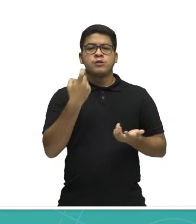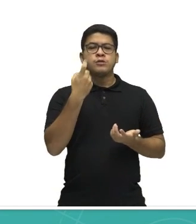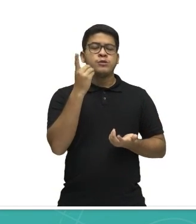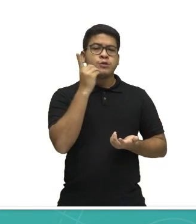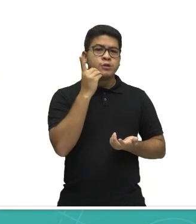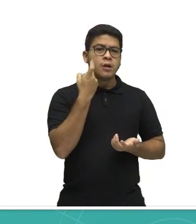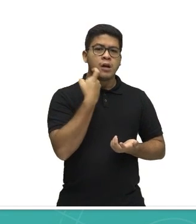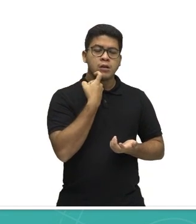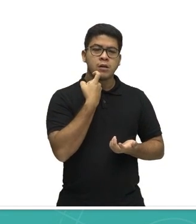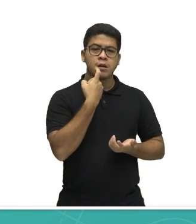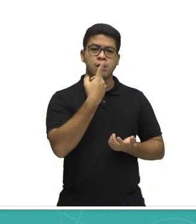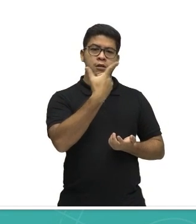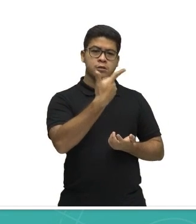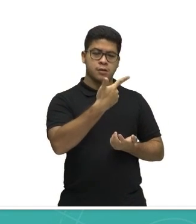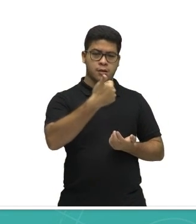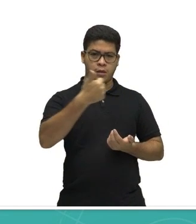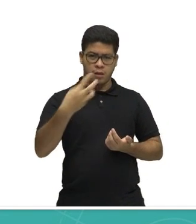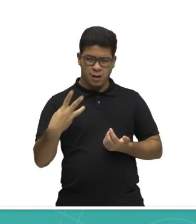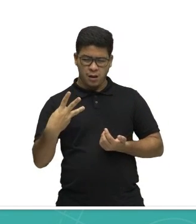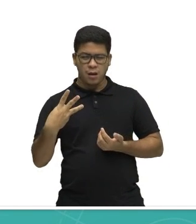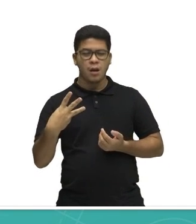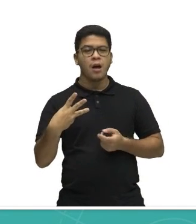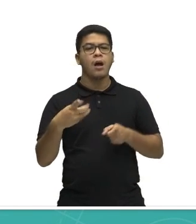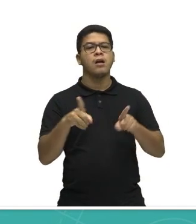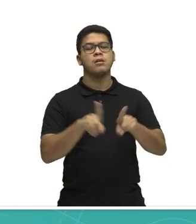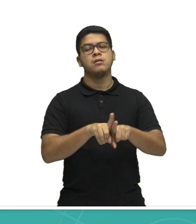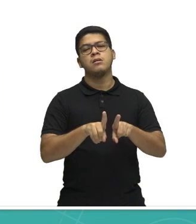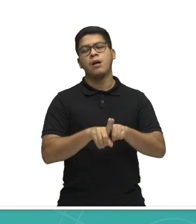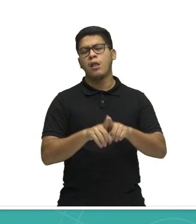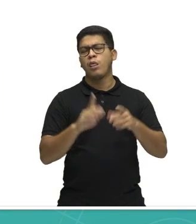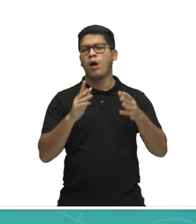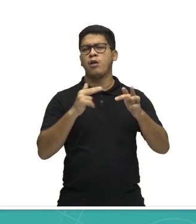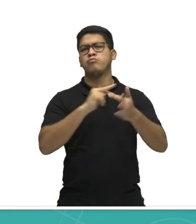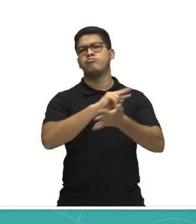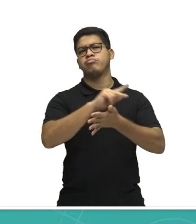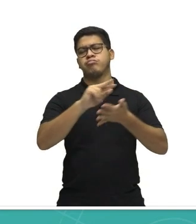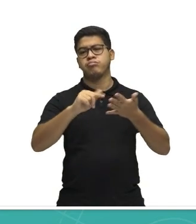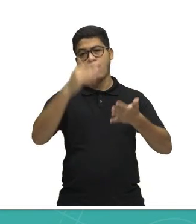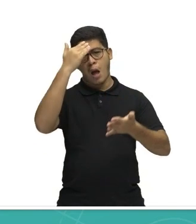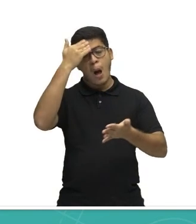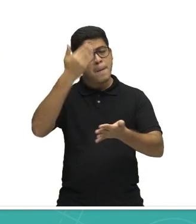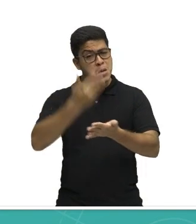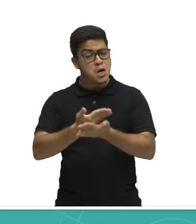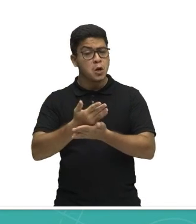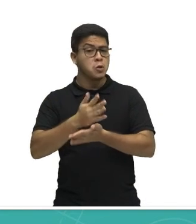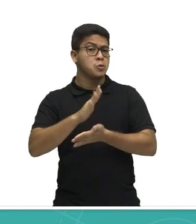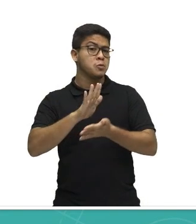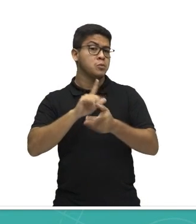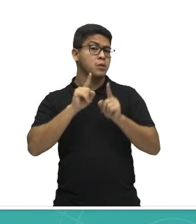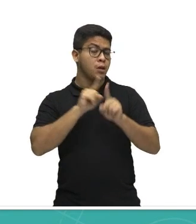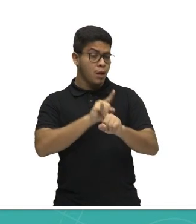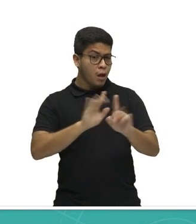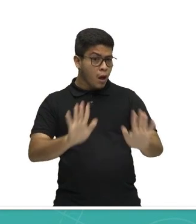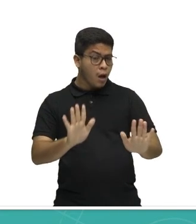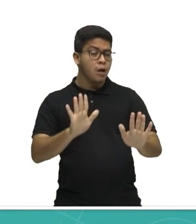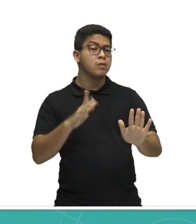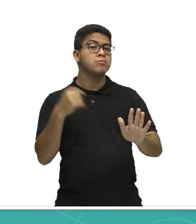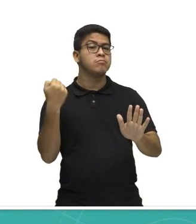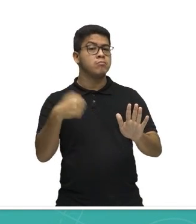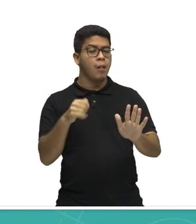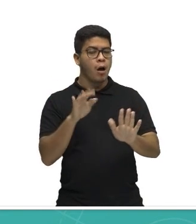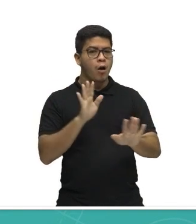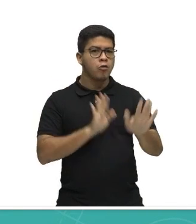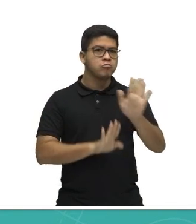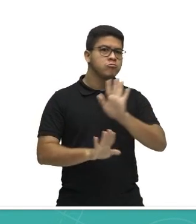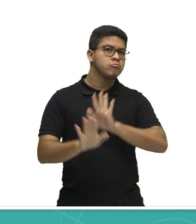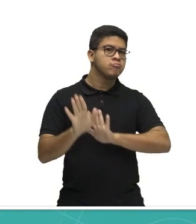13. Então são inúmeras superstições, né? E cada um de vocês, eu tenho certeza que tem alguma superstição.